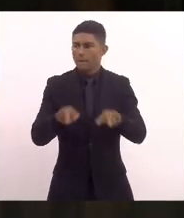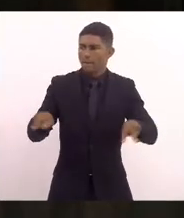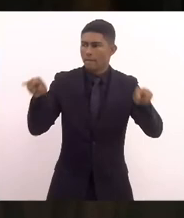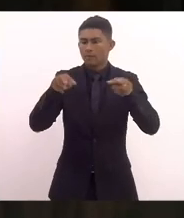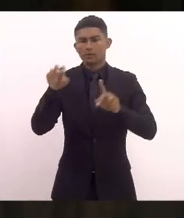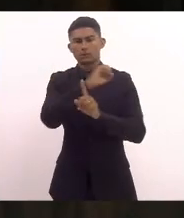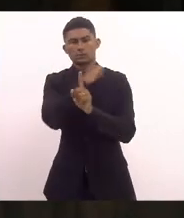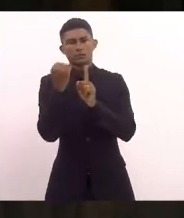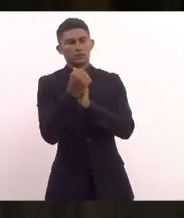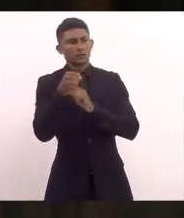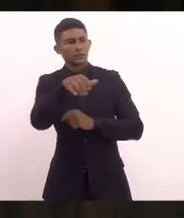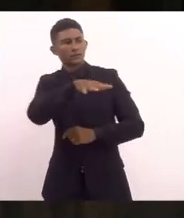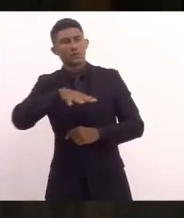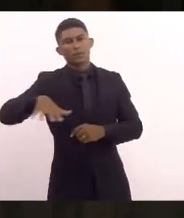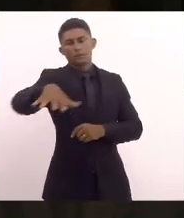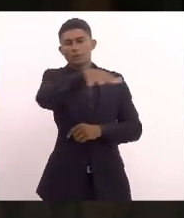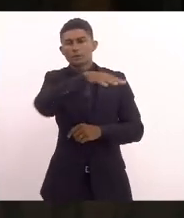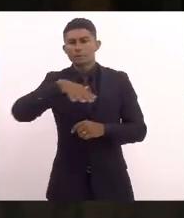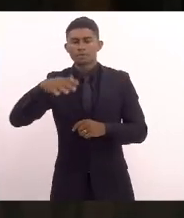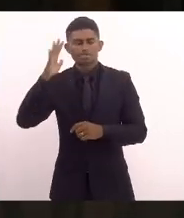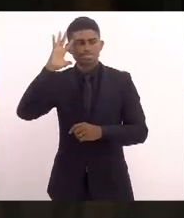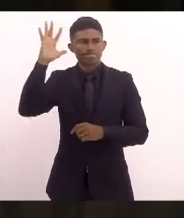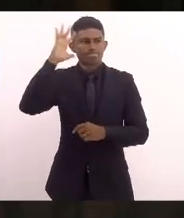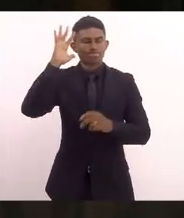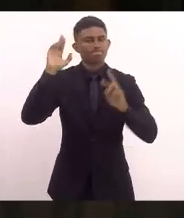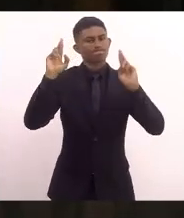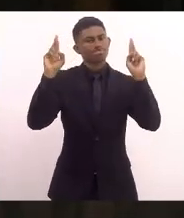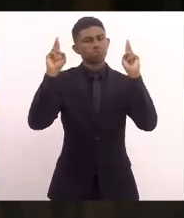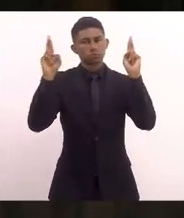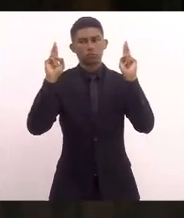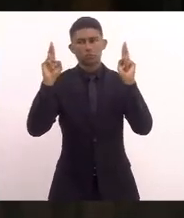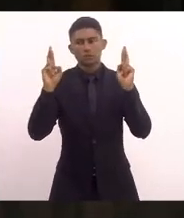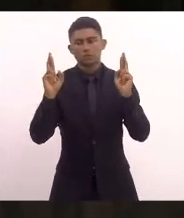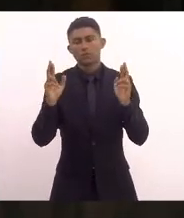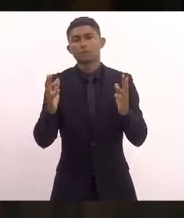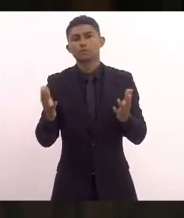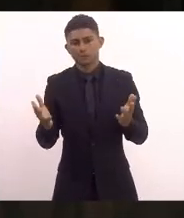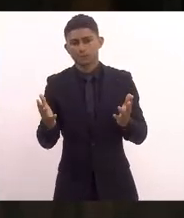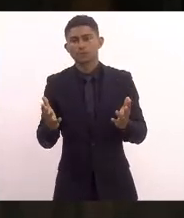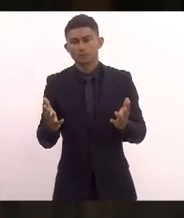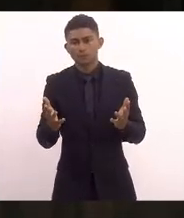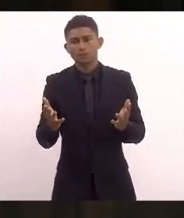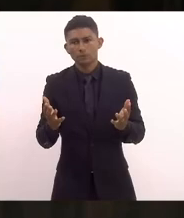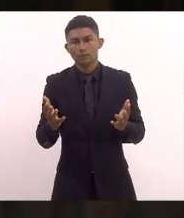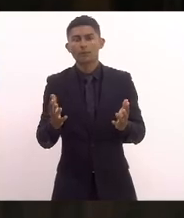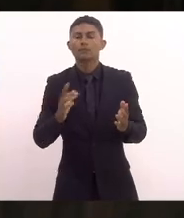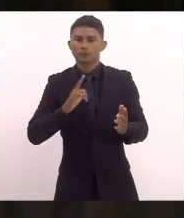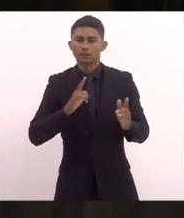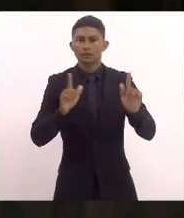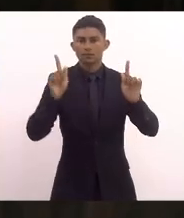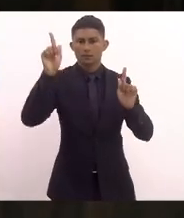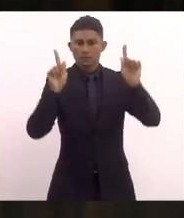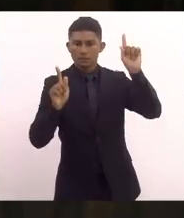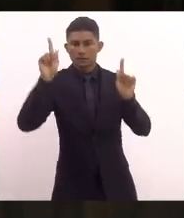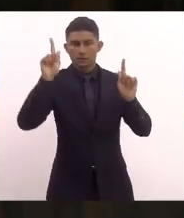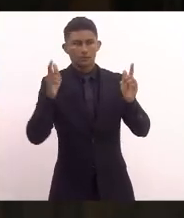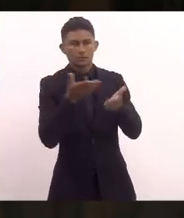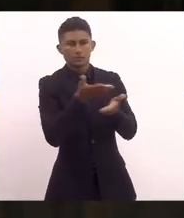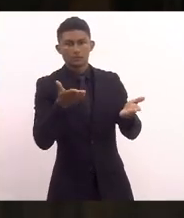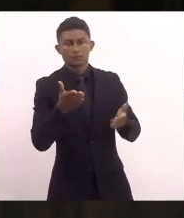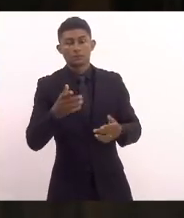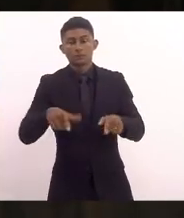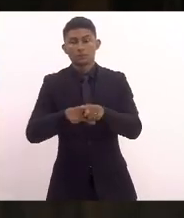sociedade com um olhar de esperança, né? Então, está aí nossos pré-candidatos, pré-candidato